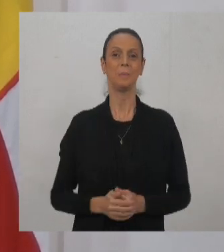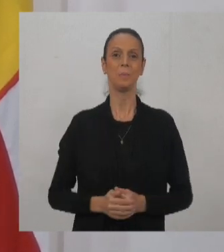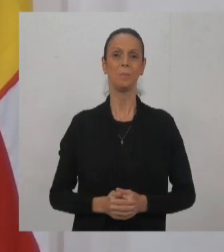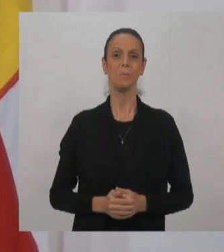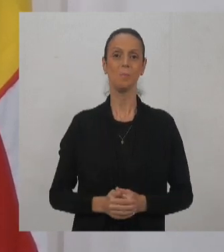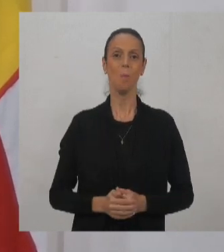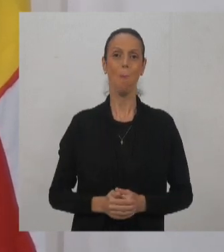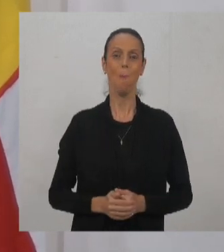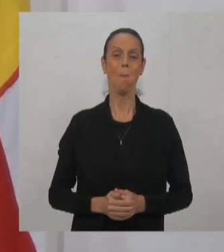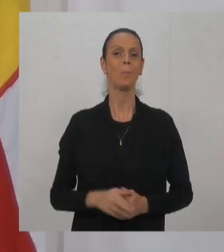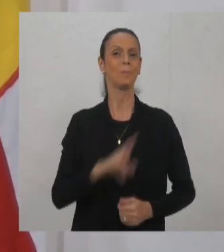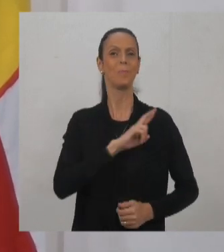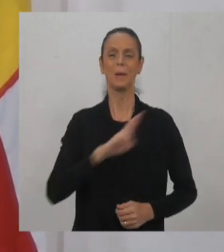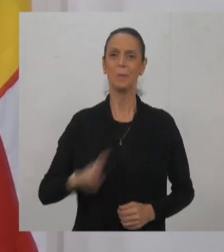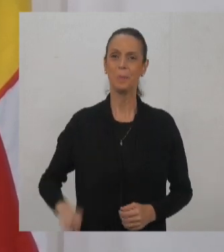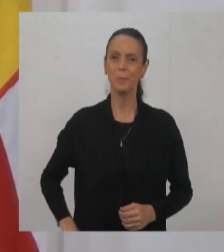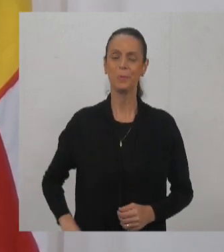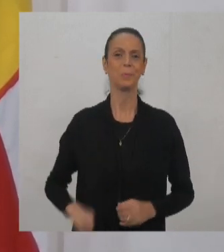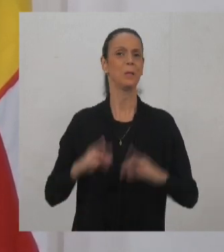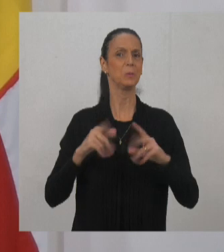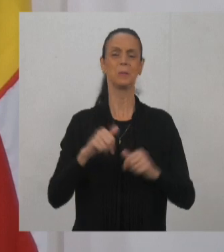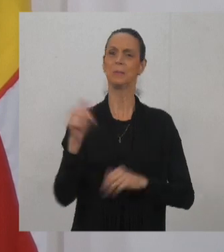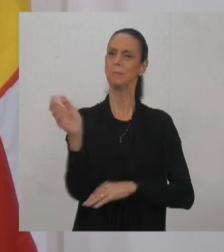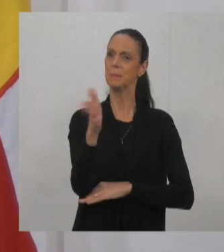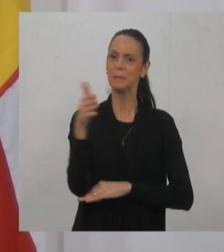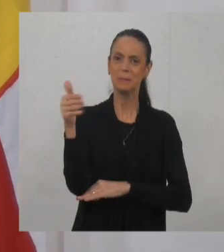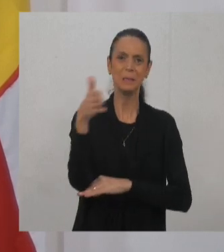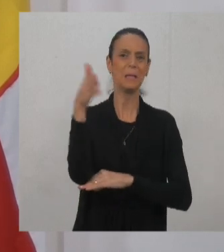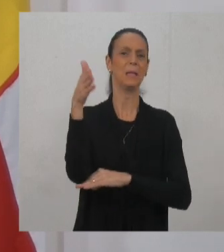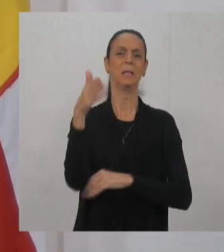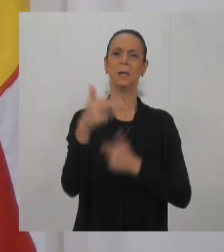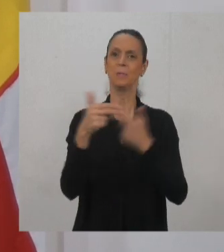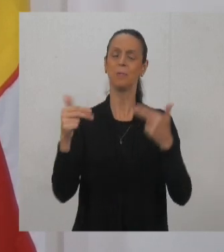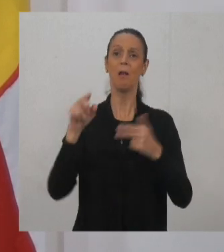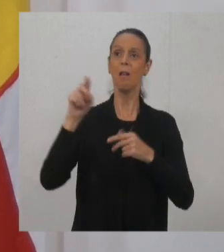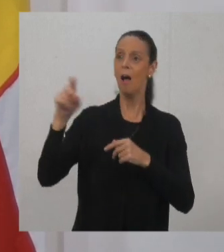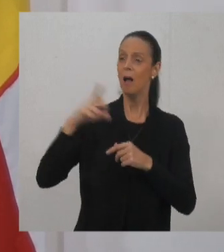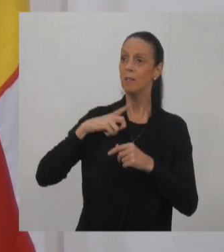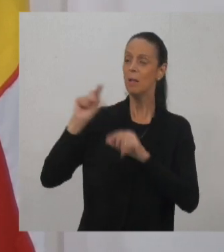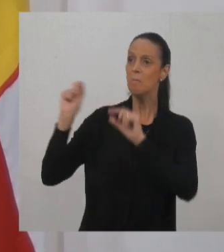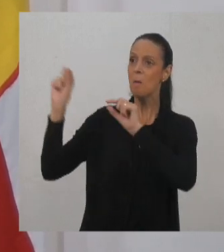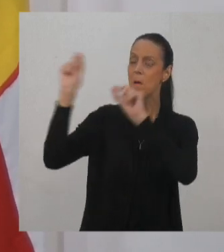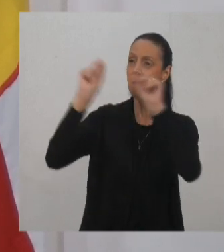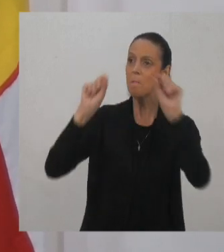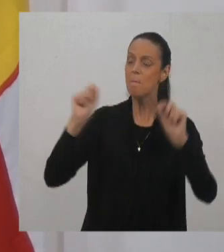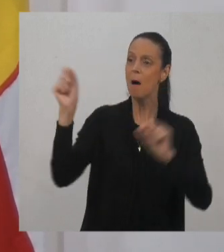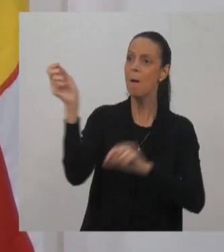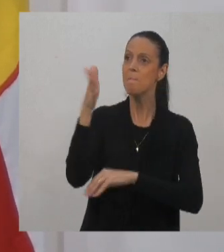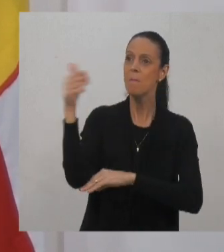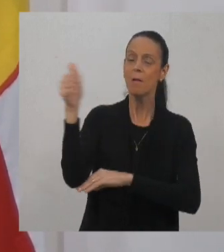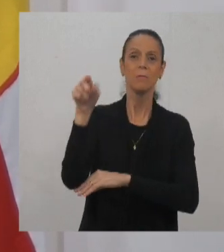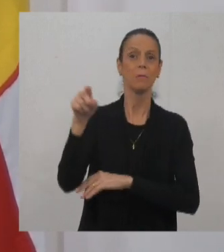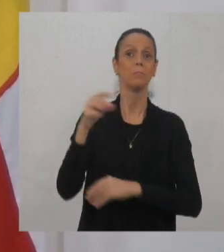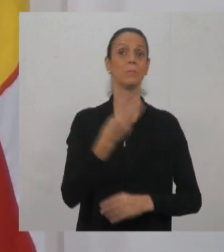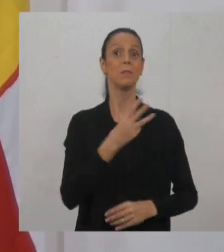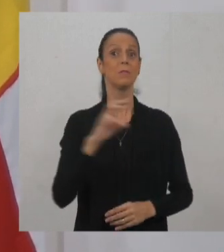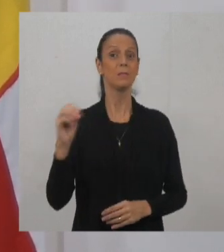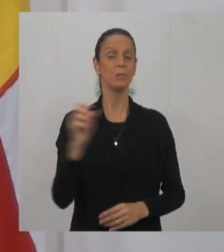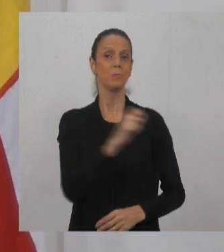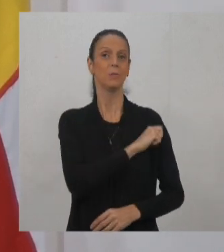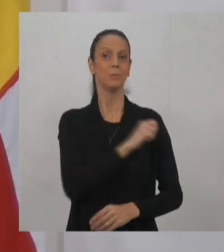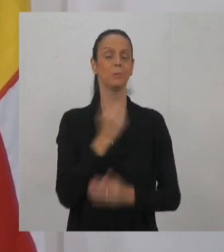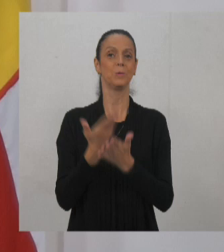de república, e todas as bandeiras, essas coisas. Tem Brasil espalhado por tudo. 300 alunos